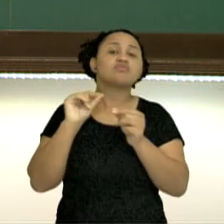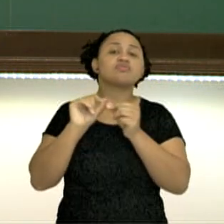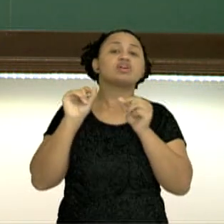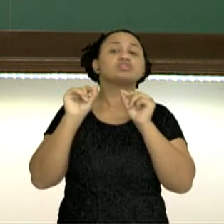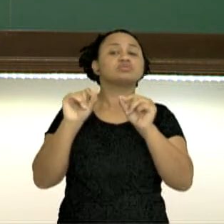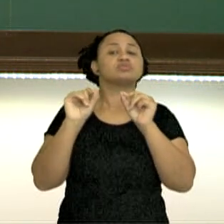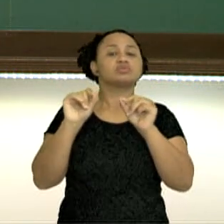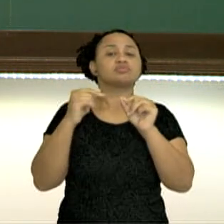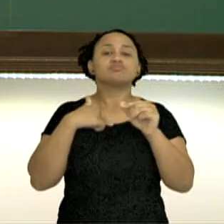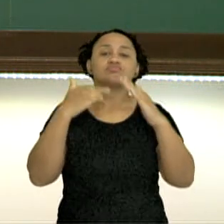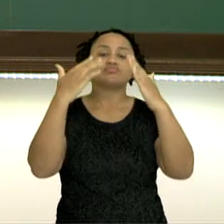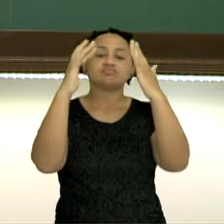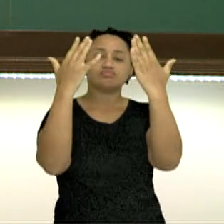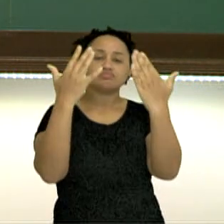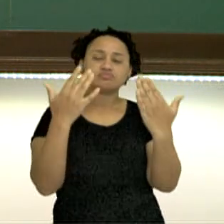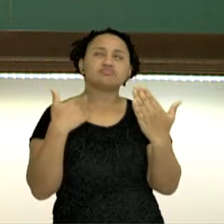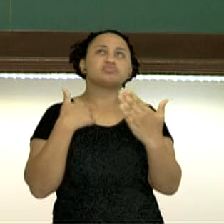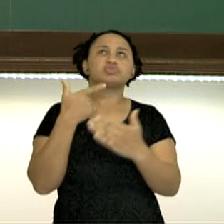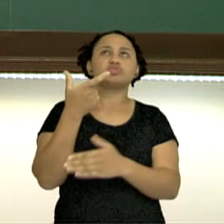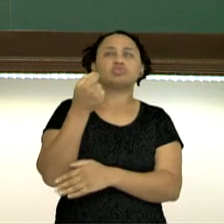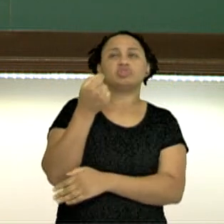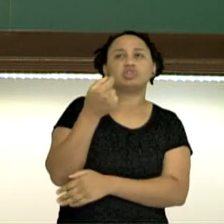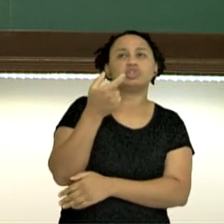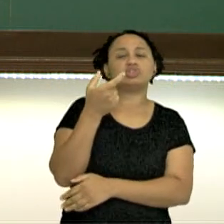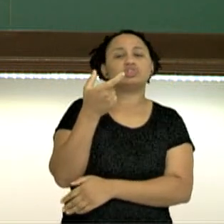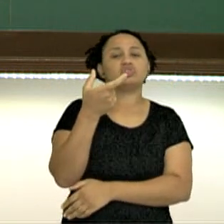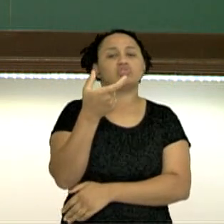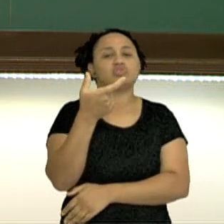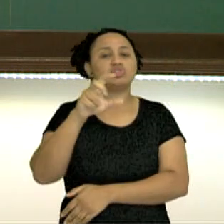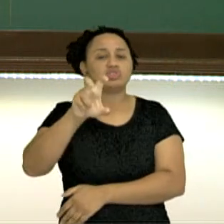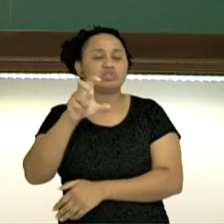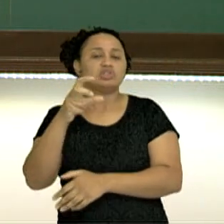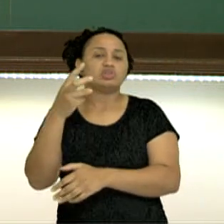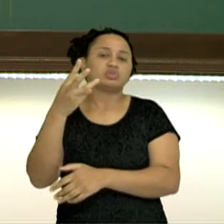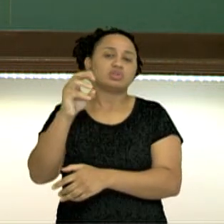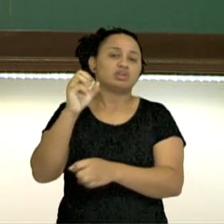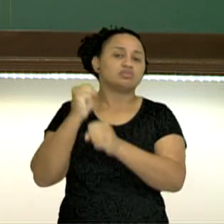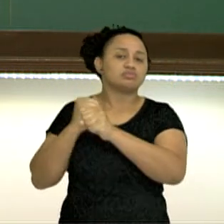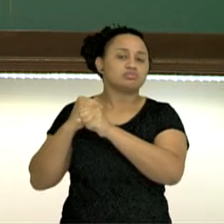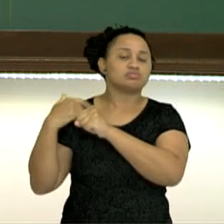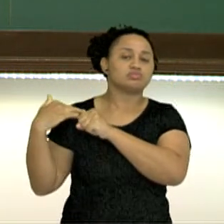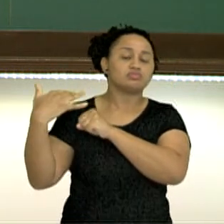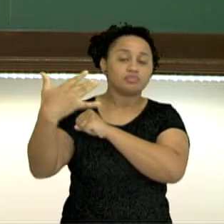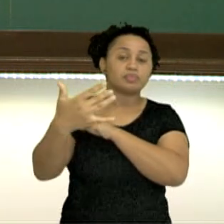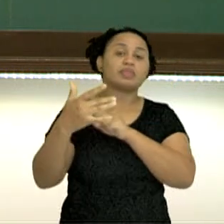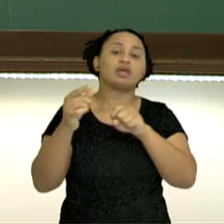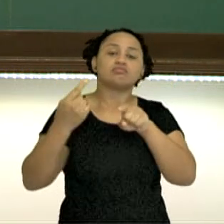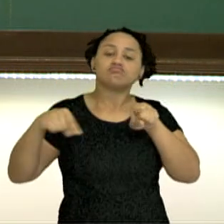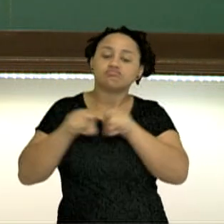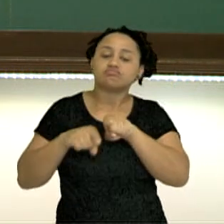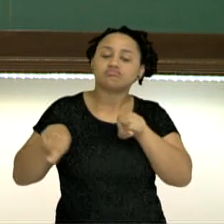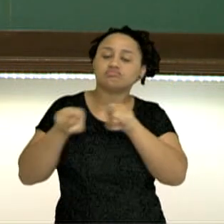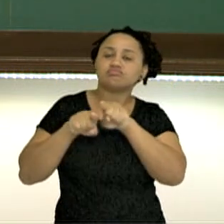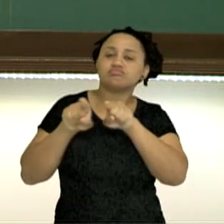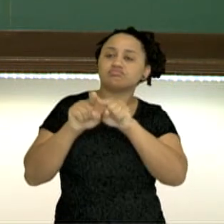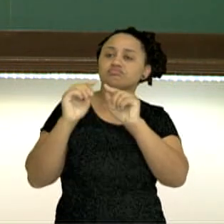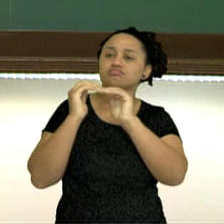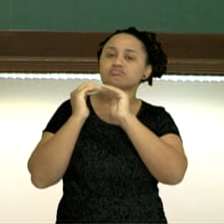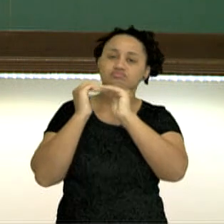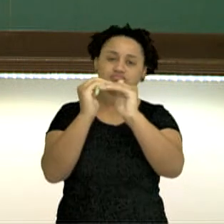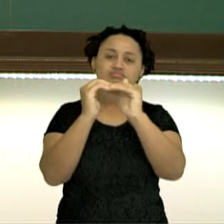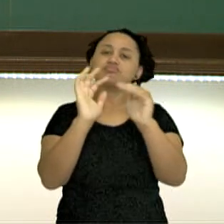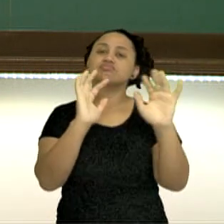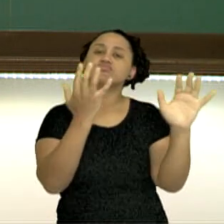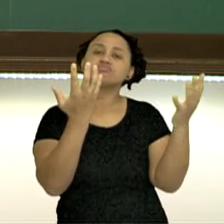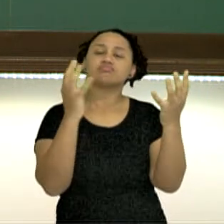sendo analisadas ao longo de 20, 25 ou até 30 anos. E a repetição dos padrões climáticos ao